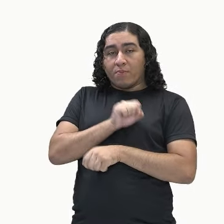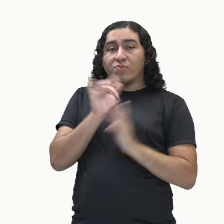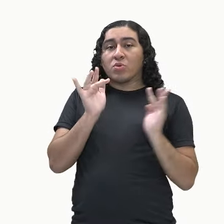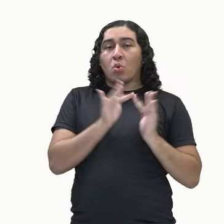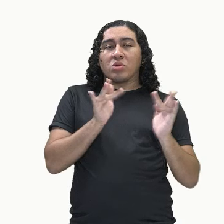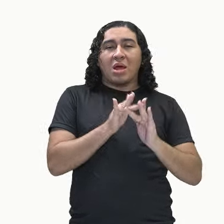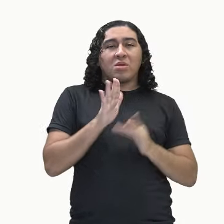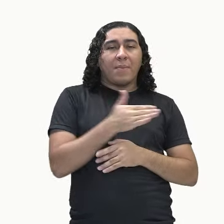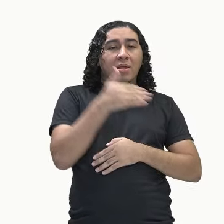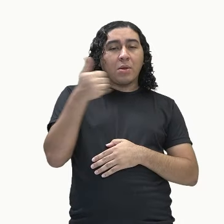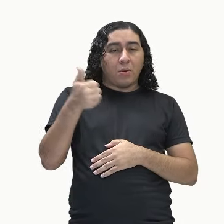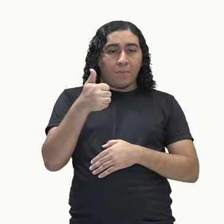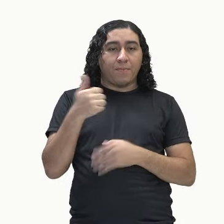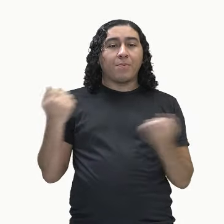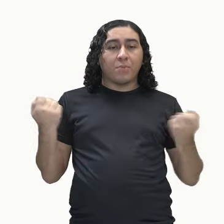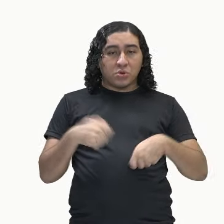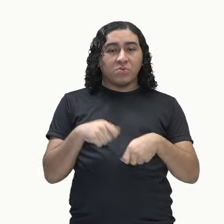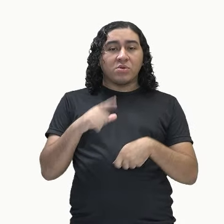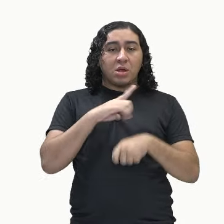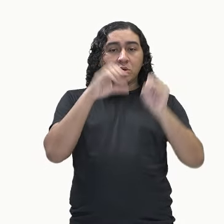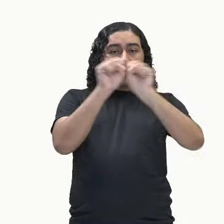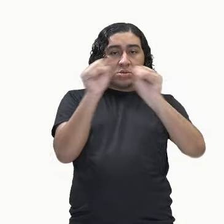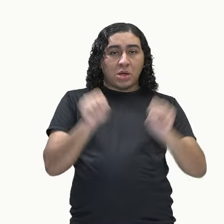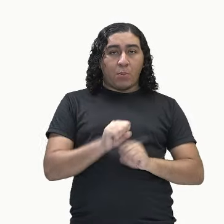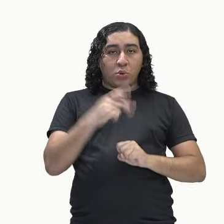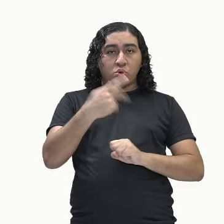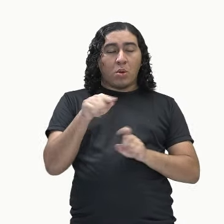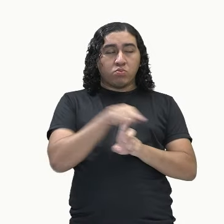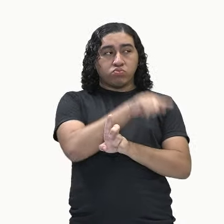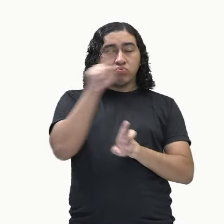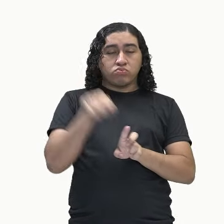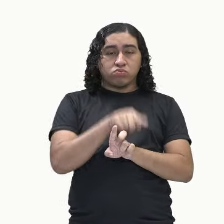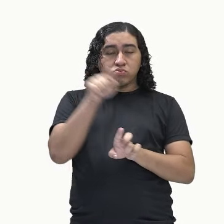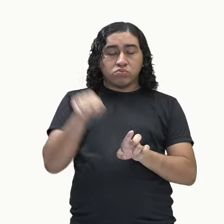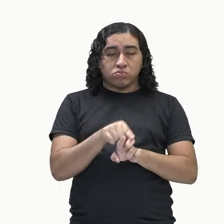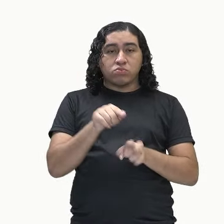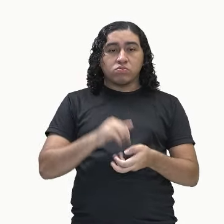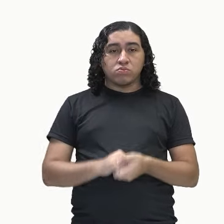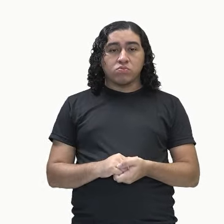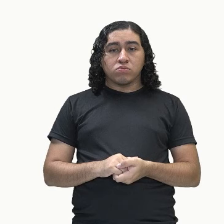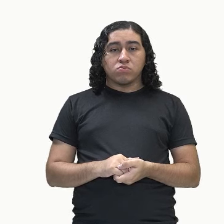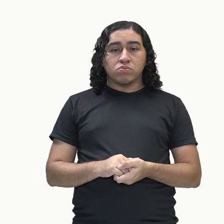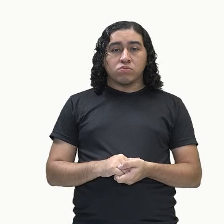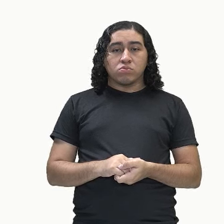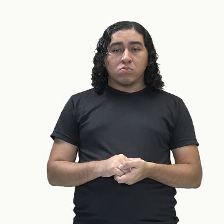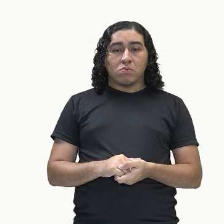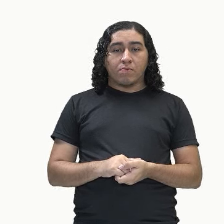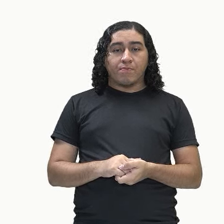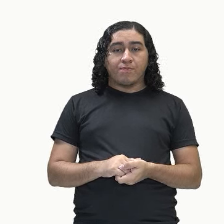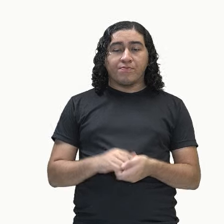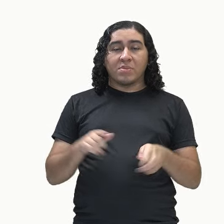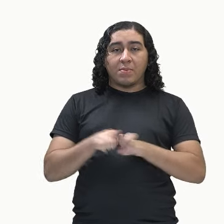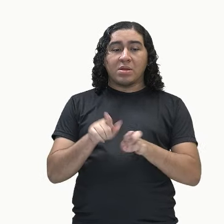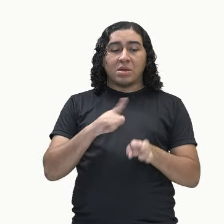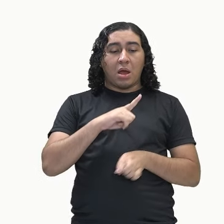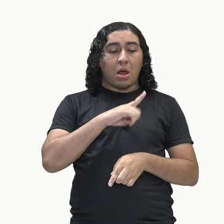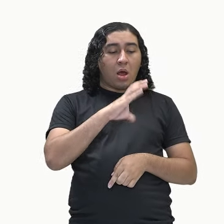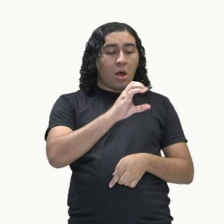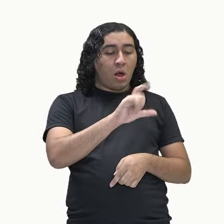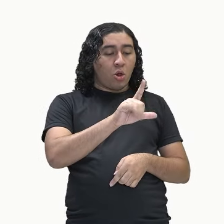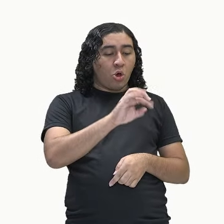dos nutrientes com o sistema circulatório. E aí a gente tem a cloaca, que é por onde ocorre